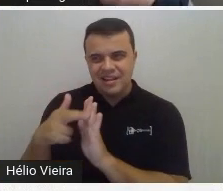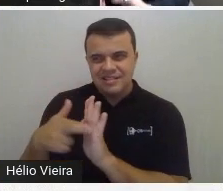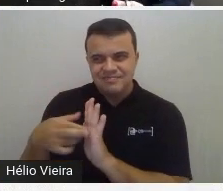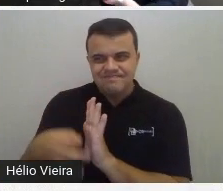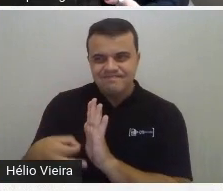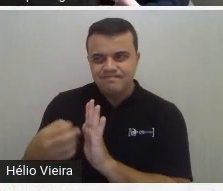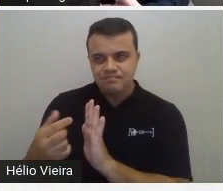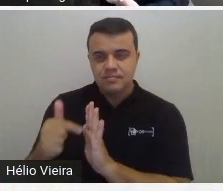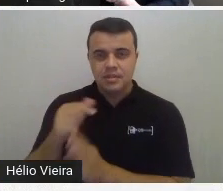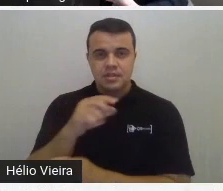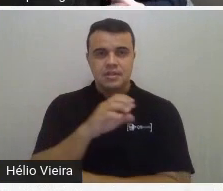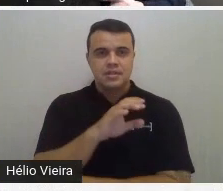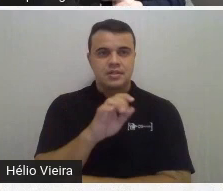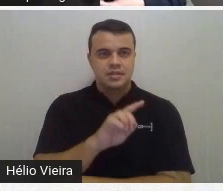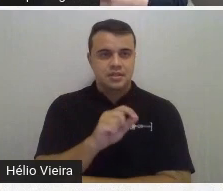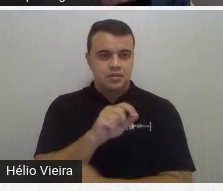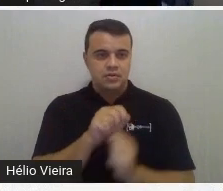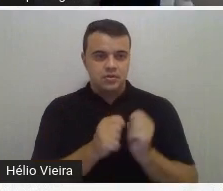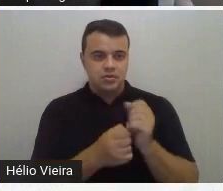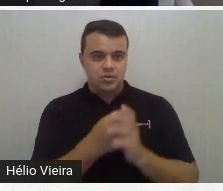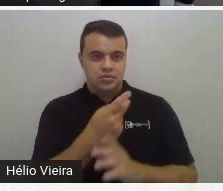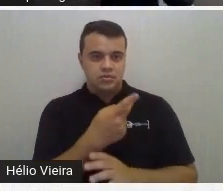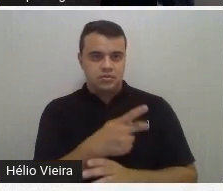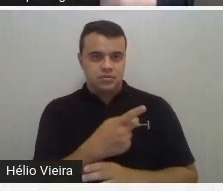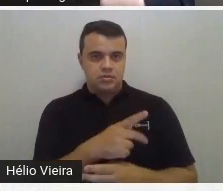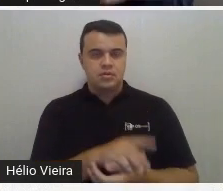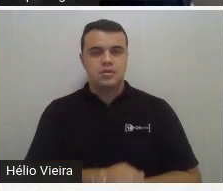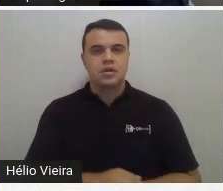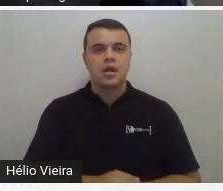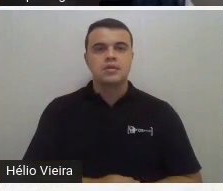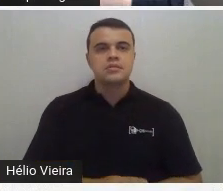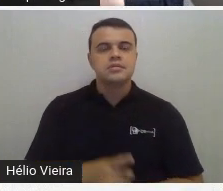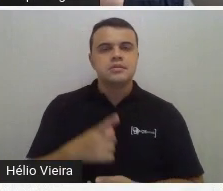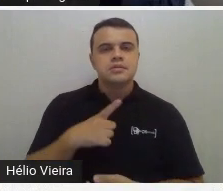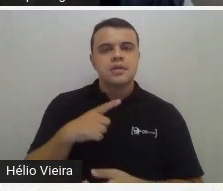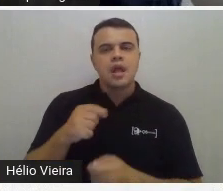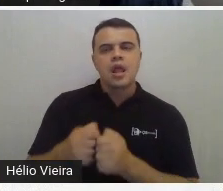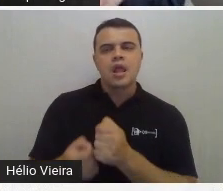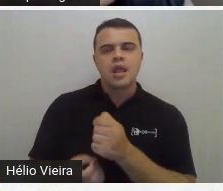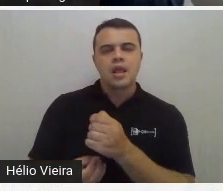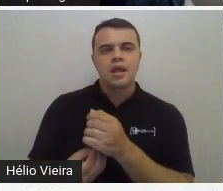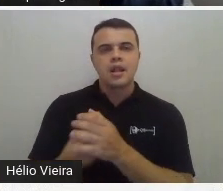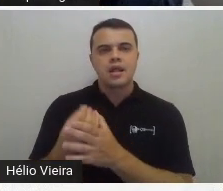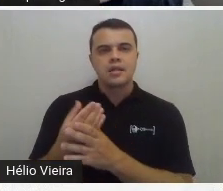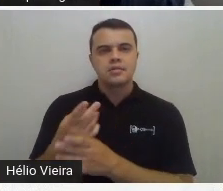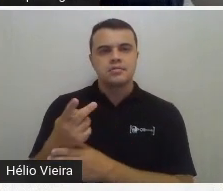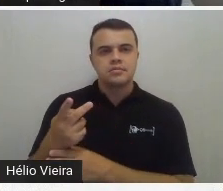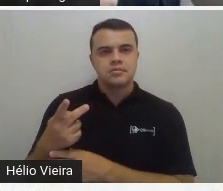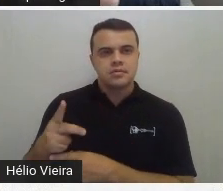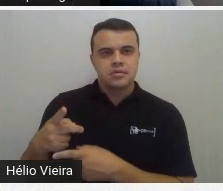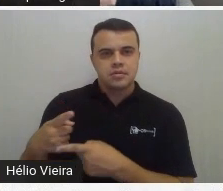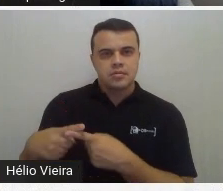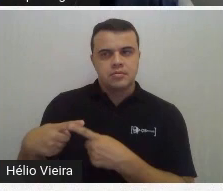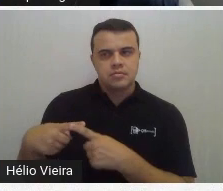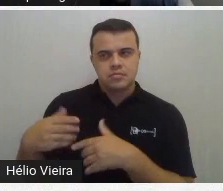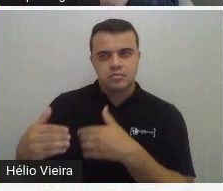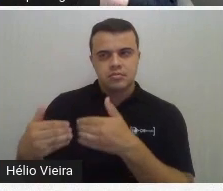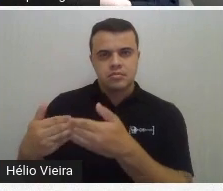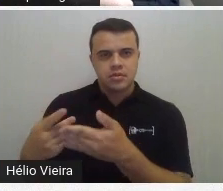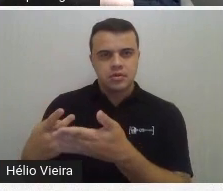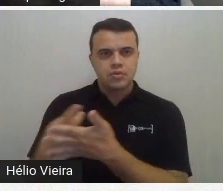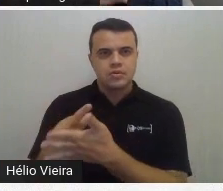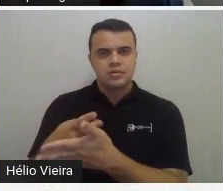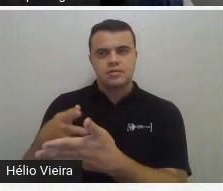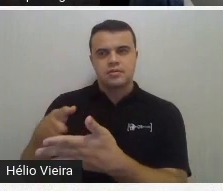enrijecido, Cézanne criou o seu próprio método, mas eu tenho a construção da composição à medida que eu vou